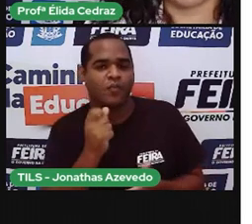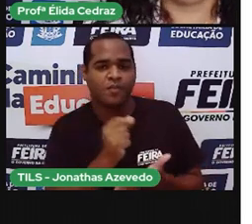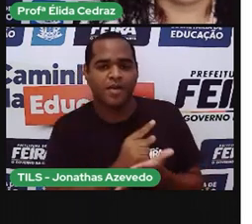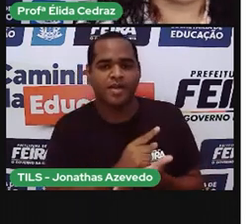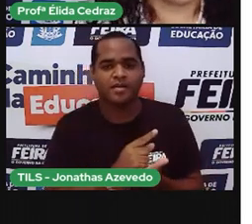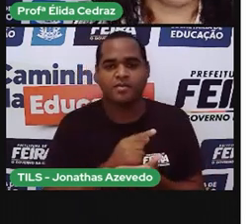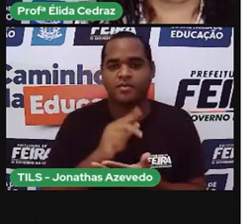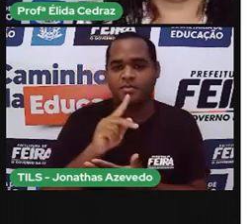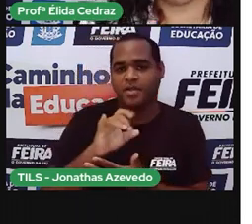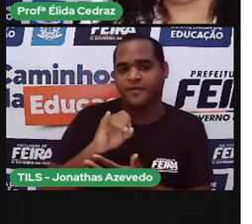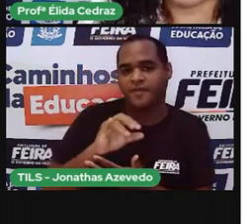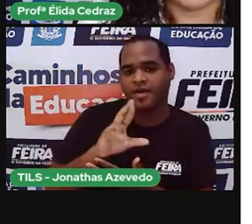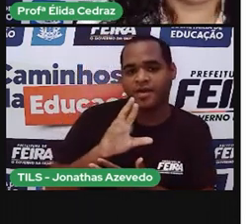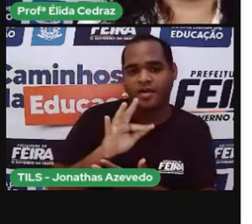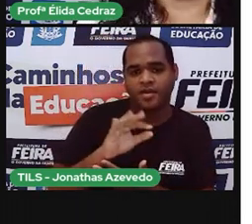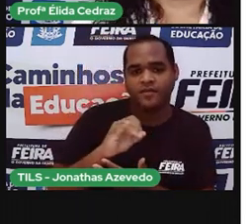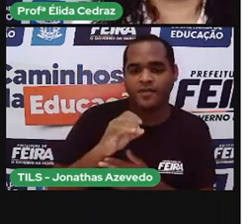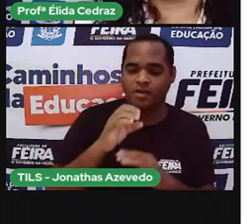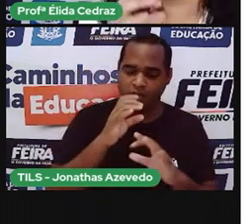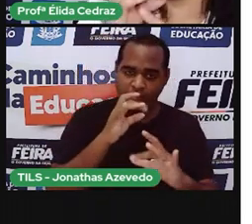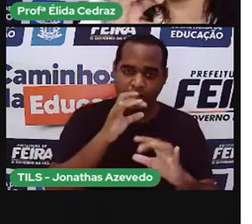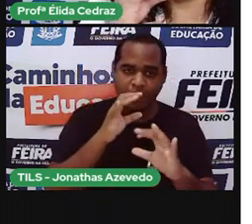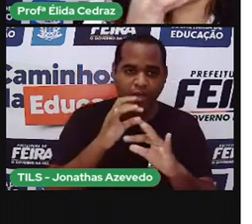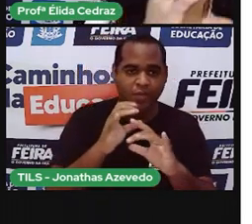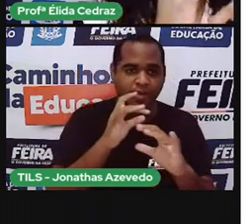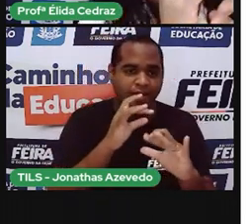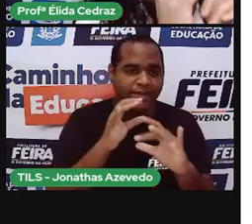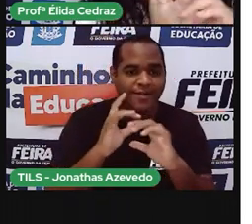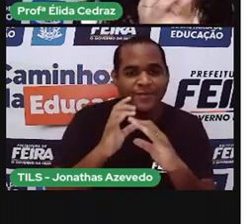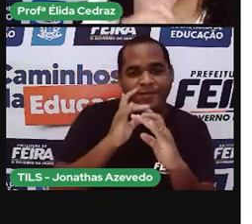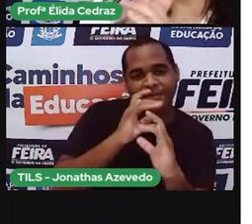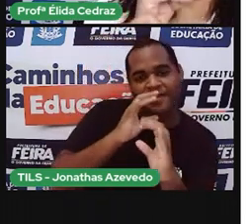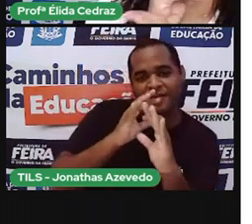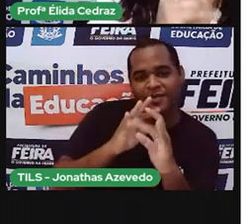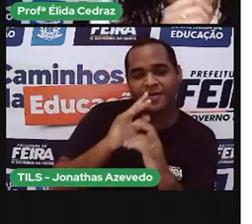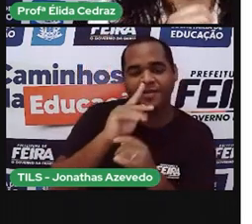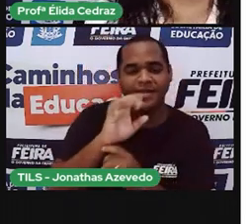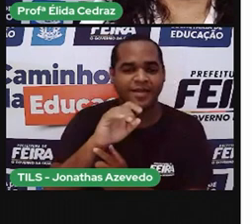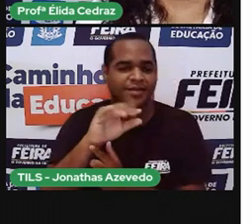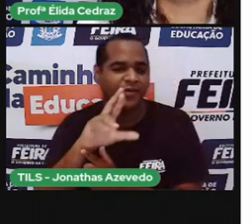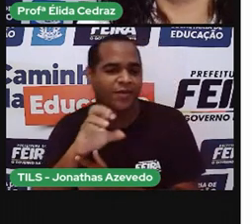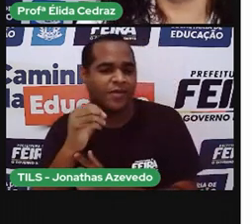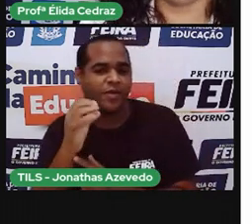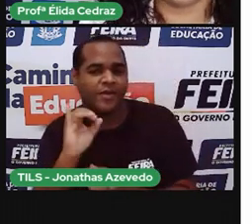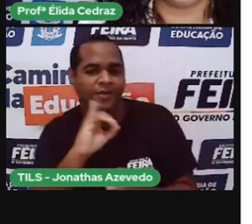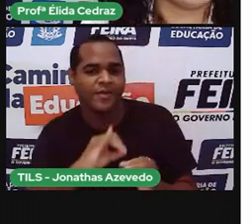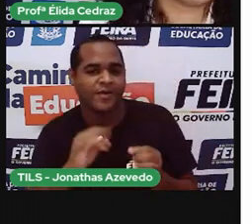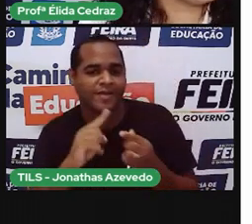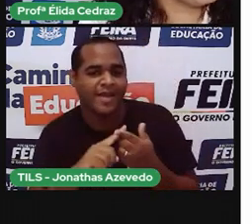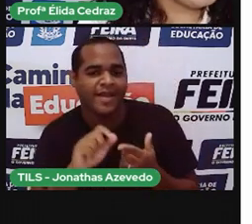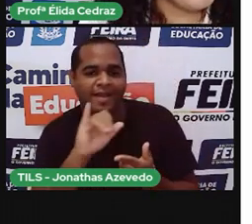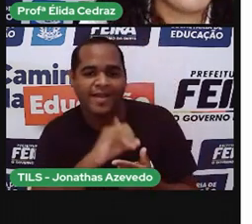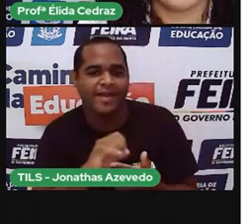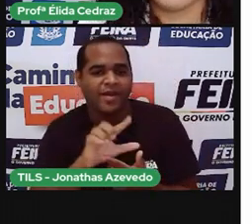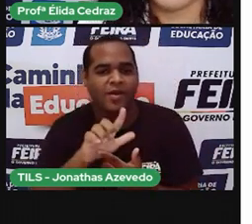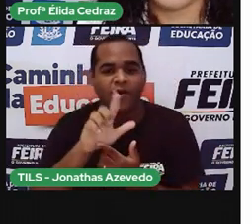eu comprei um pifarito, tiruliruli, um pifarito, ai